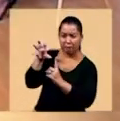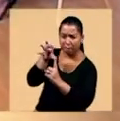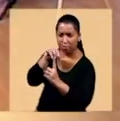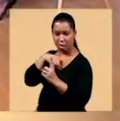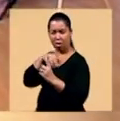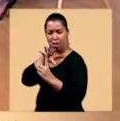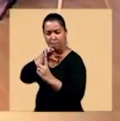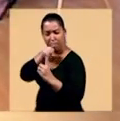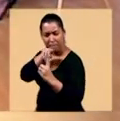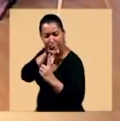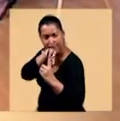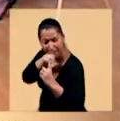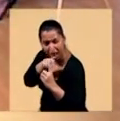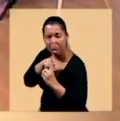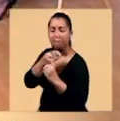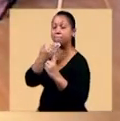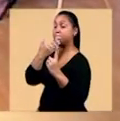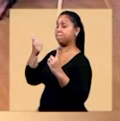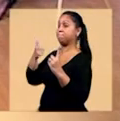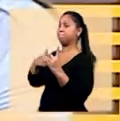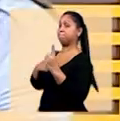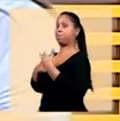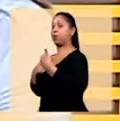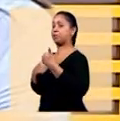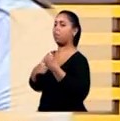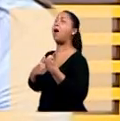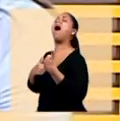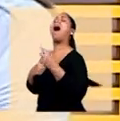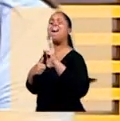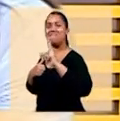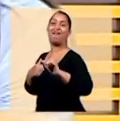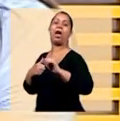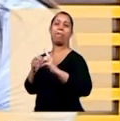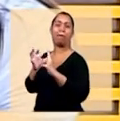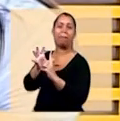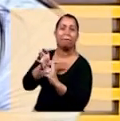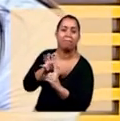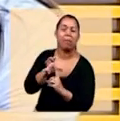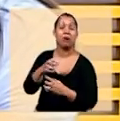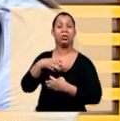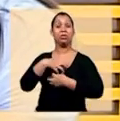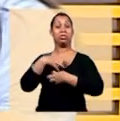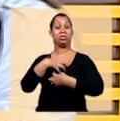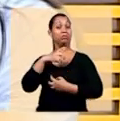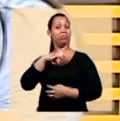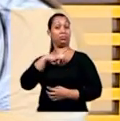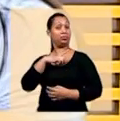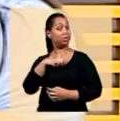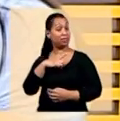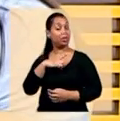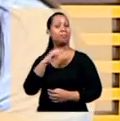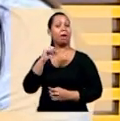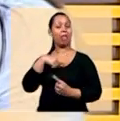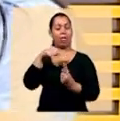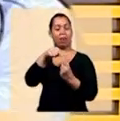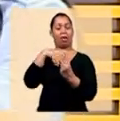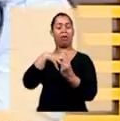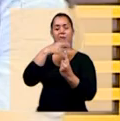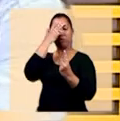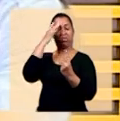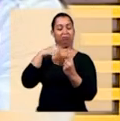pessoa que ele está assediando, ela é de fato melhor que ele, aí é que ele vai assediar mesmo, porque vai ser uma maneira que ele tem